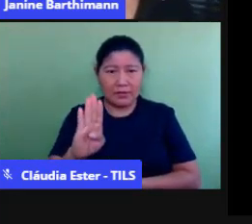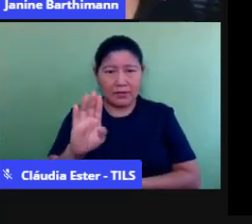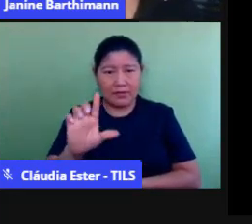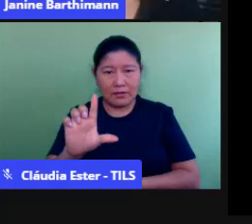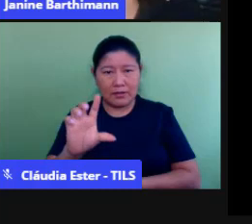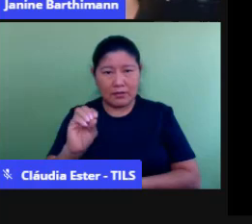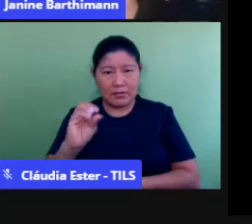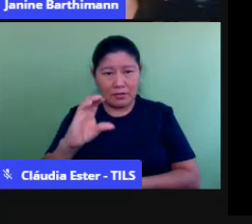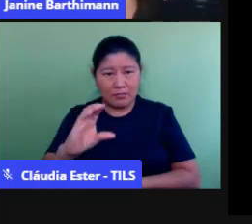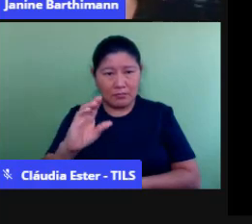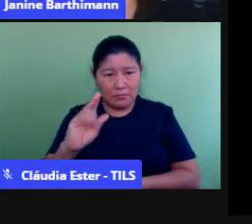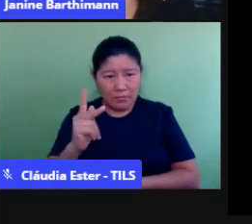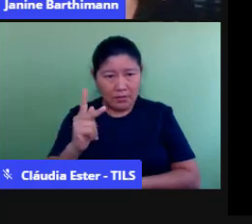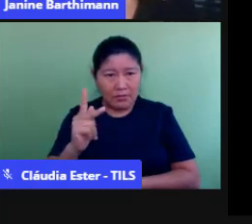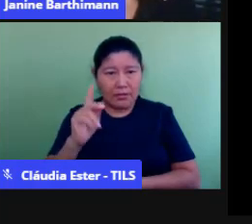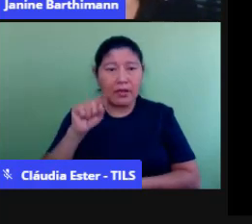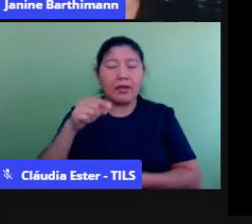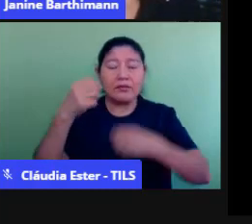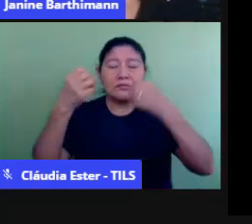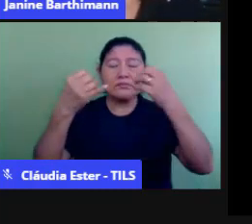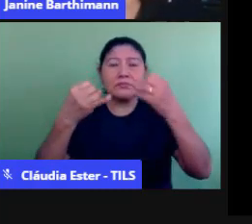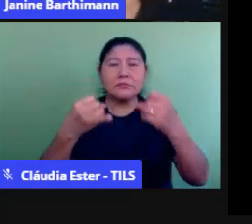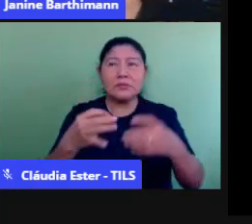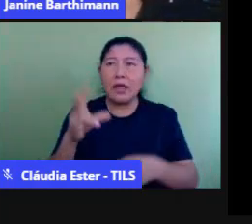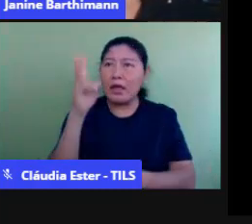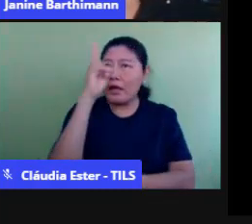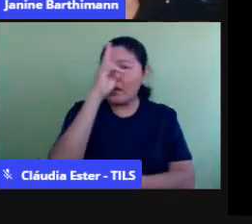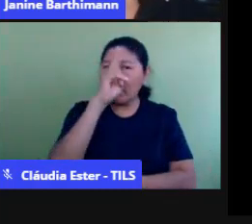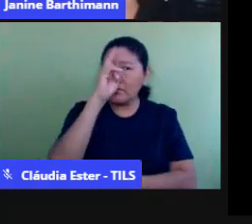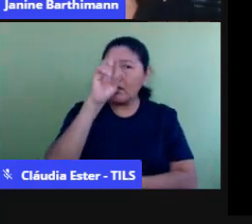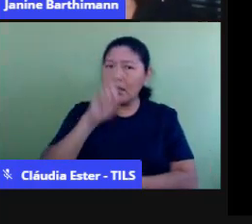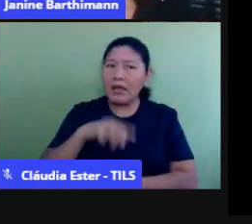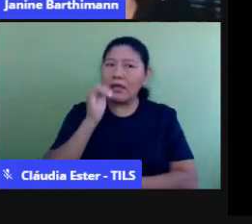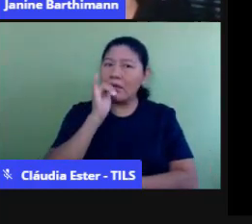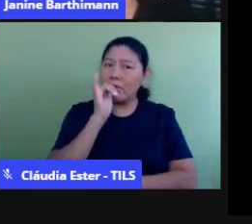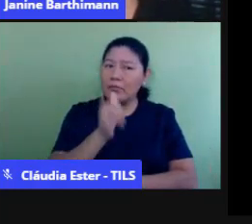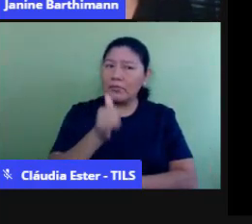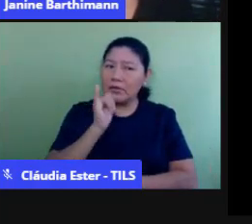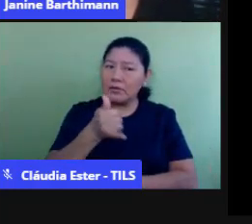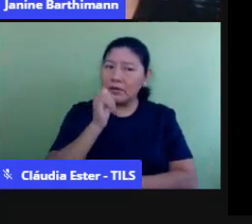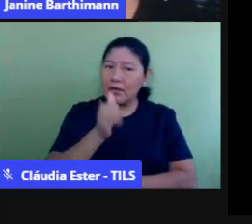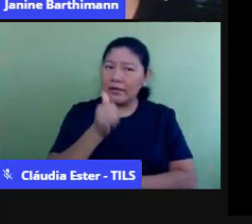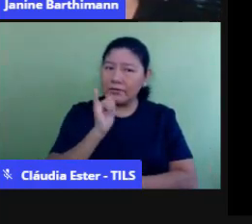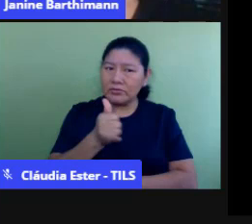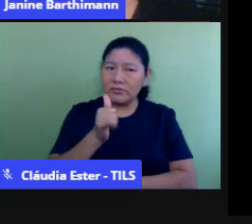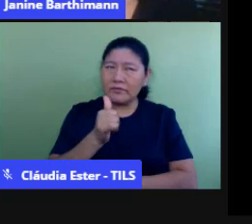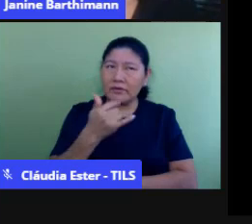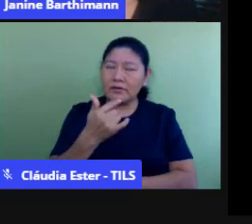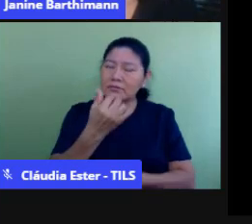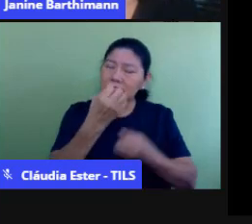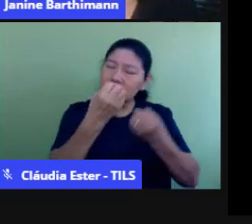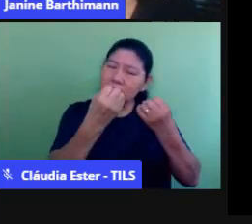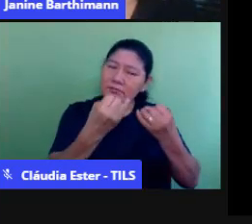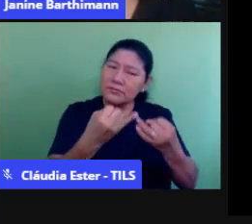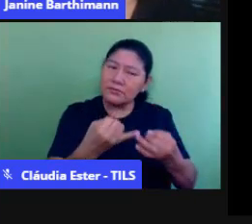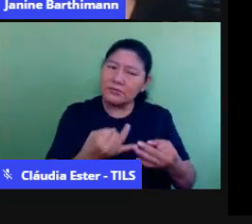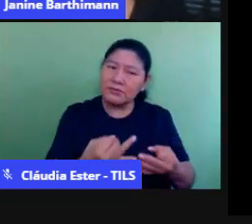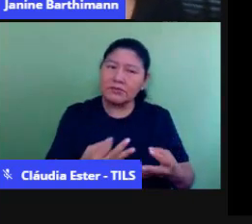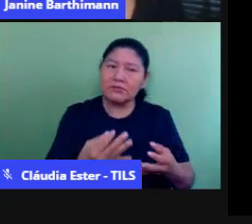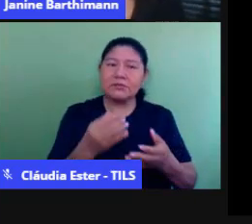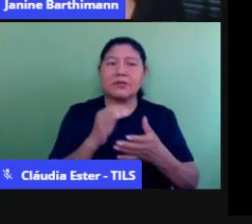que a história ela é uma narração, uma descrição. E por isso,